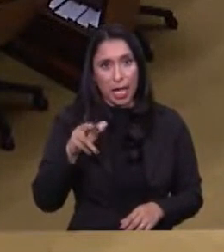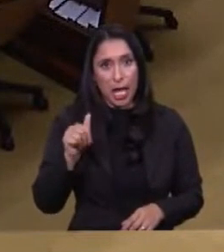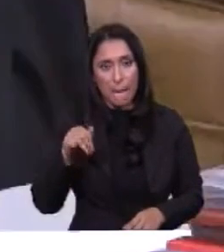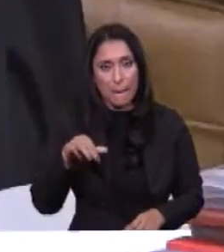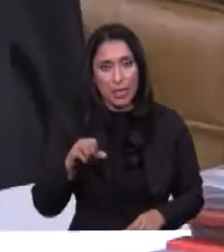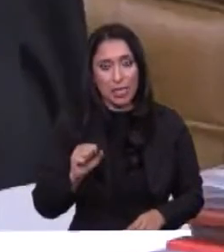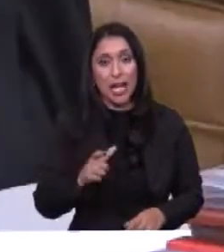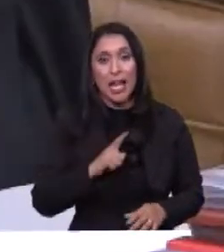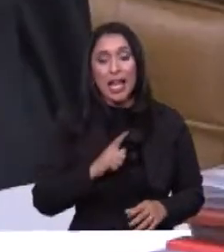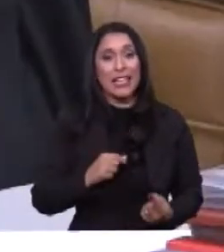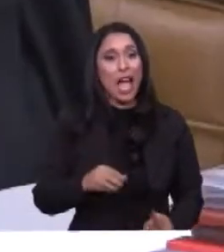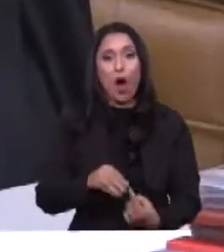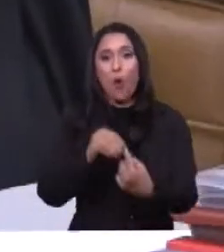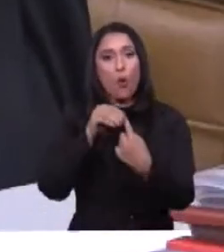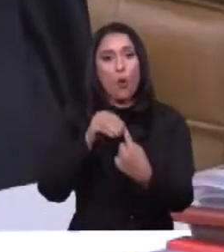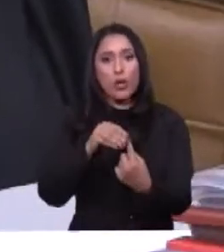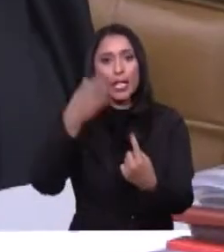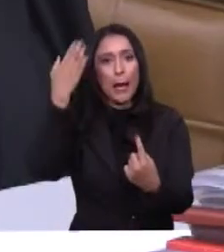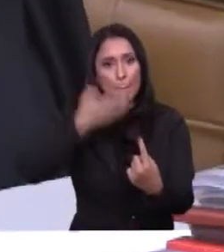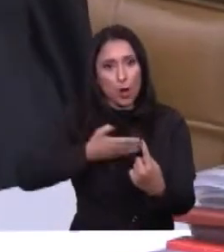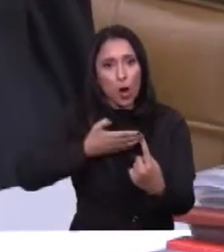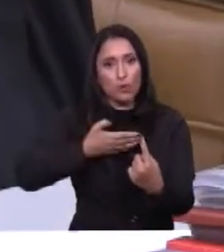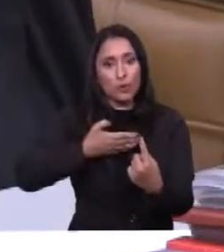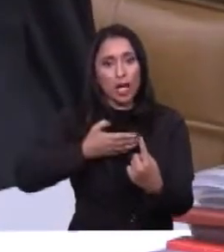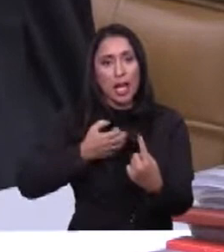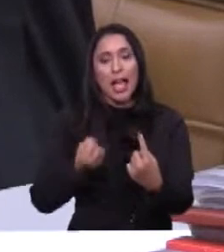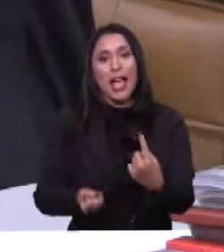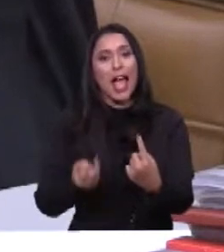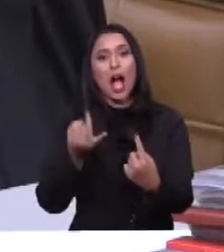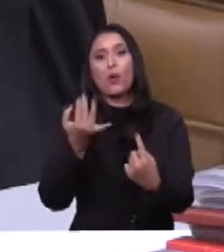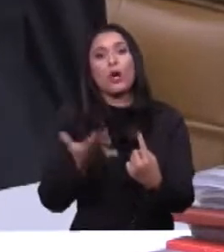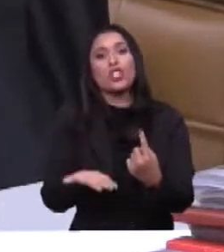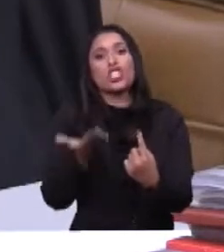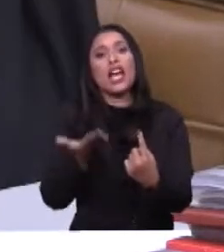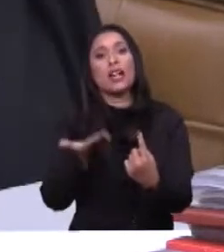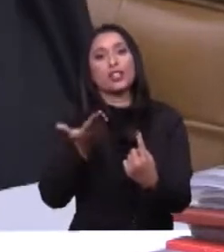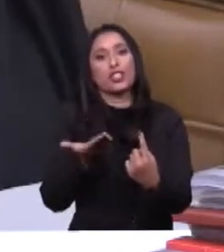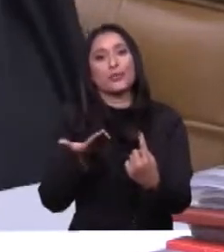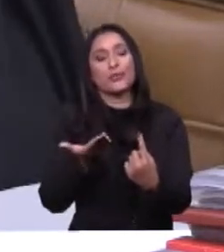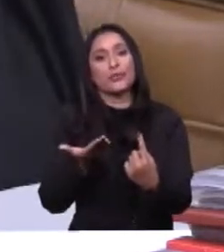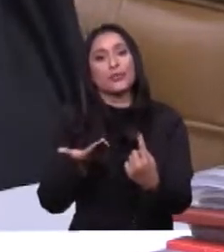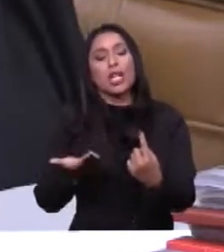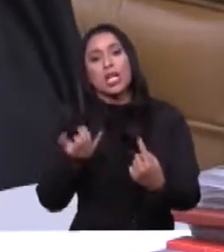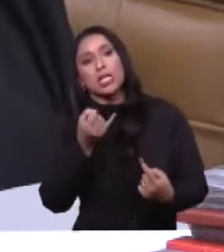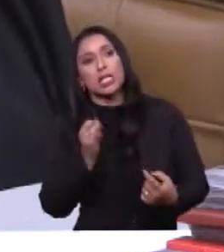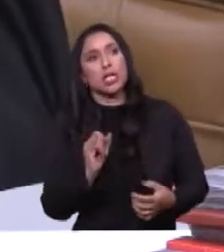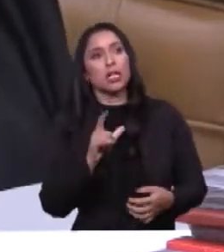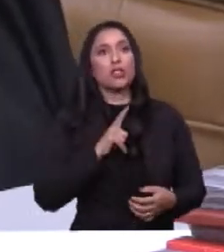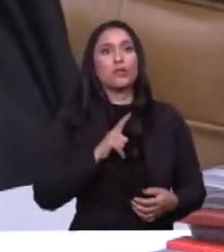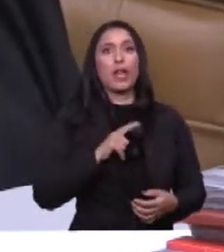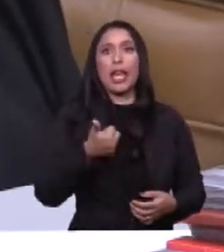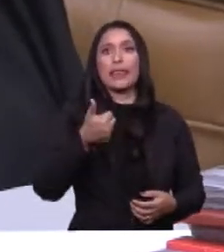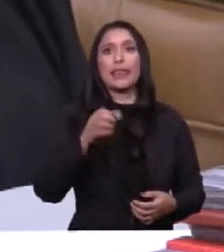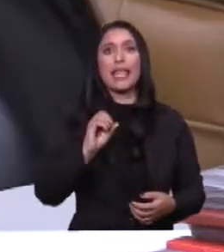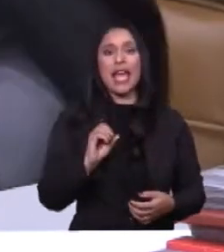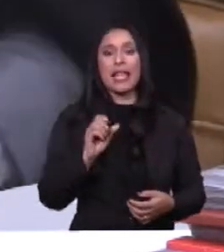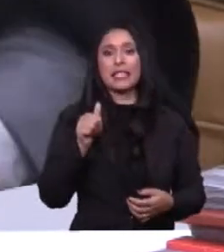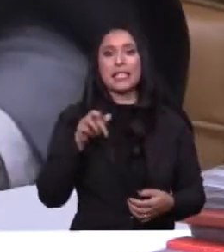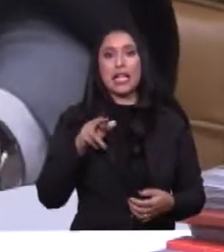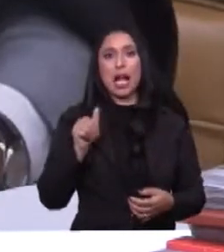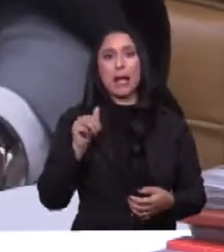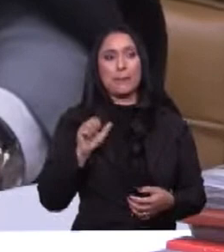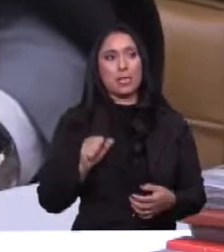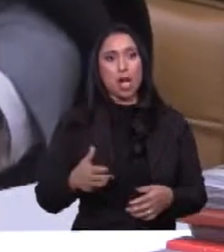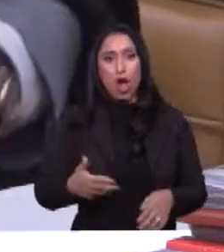a única prova do tráfico é a quantidade de droga. Obviamente, se alguém tiver com 10 gramas,